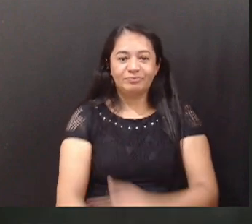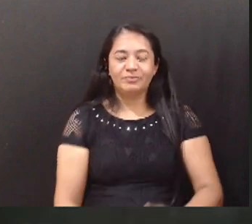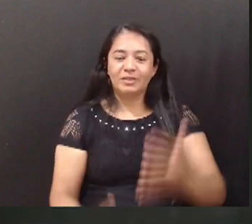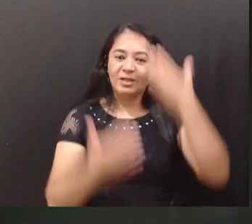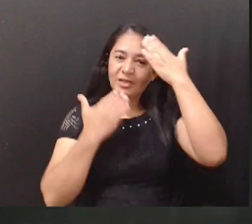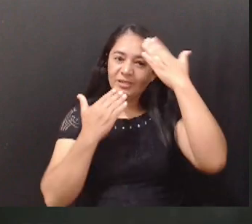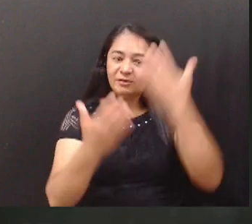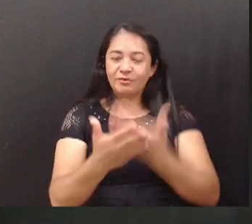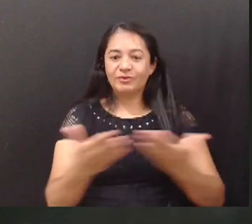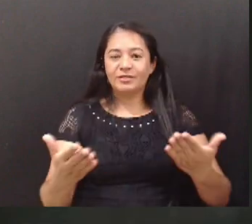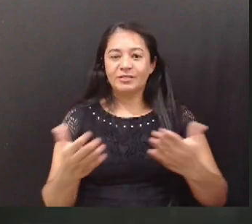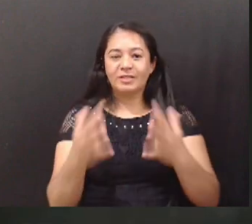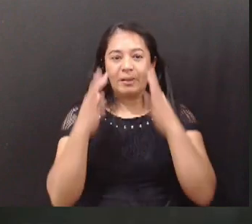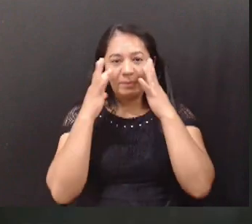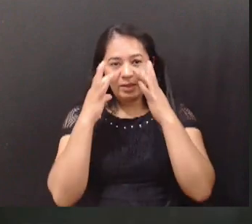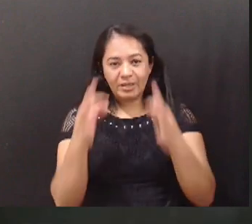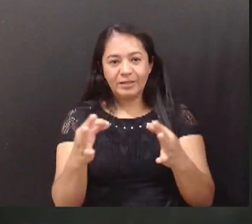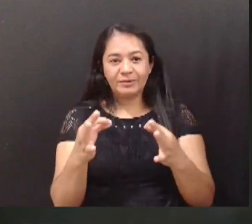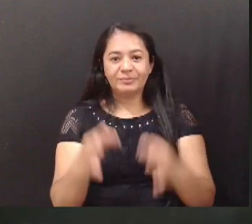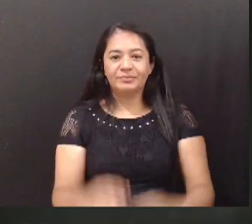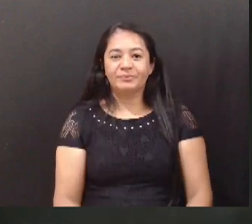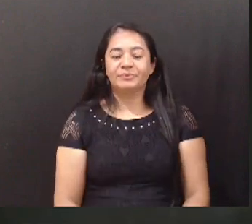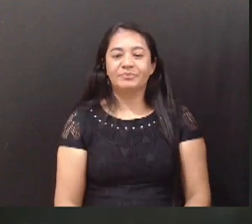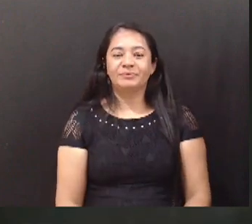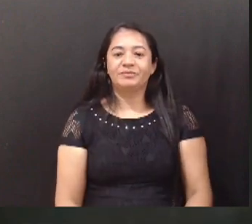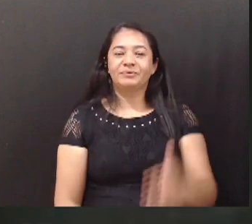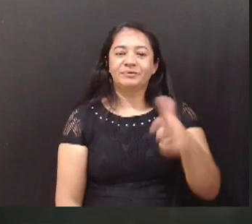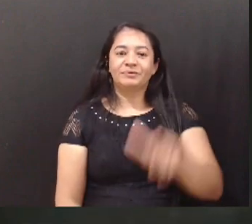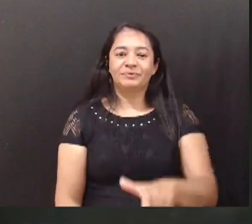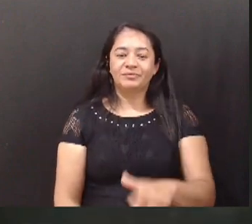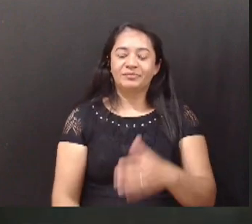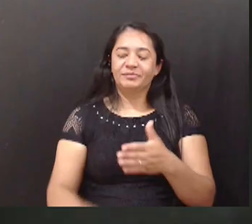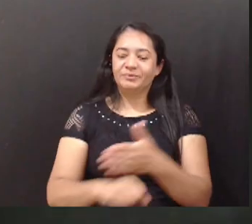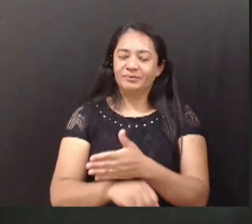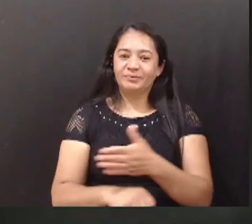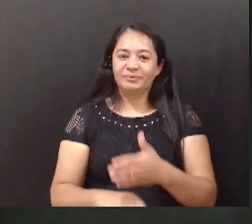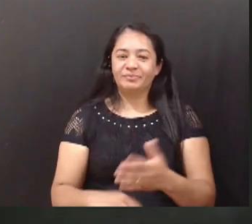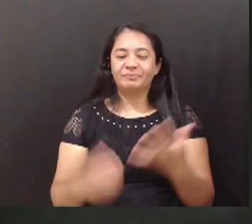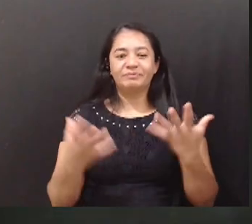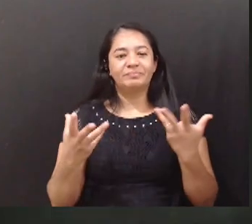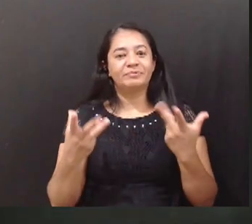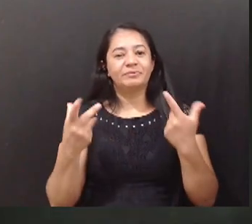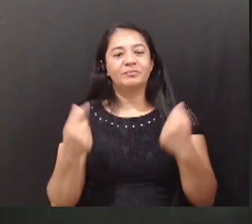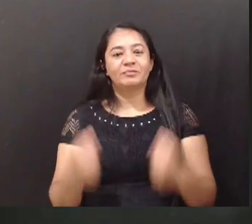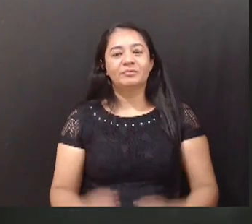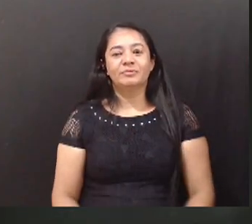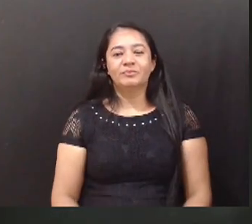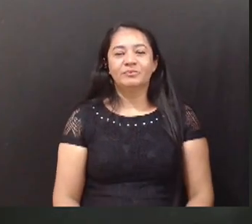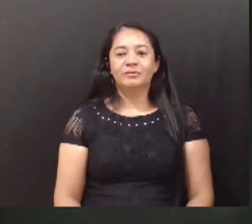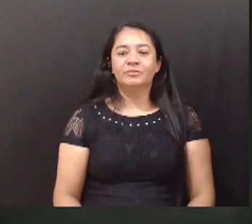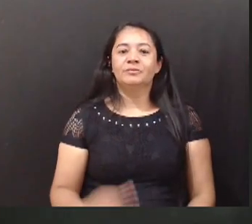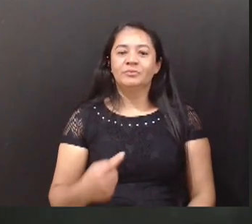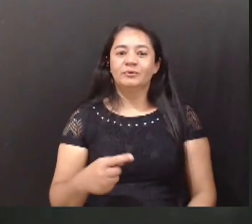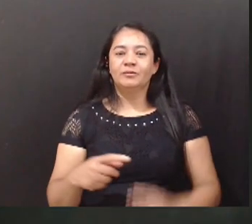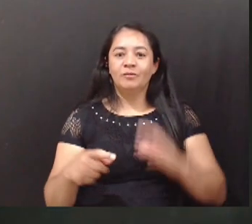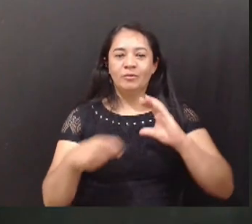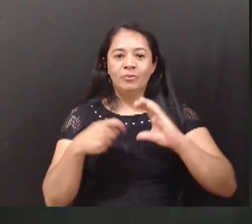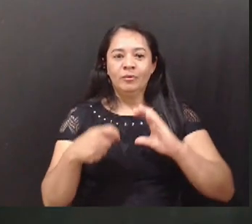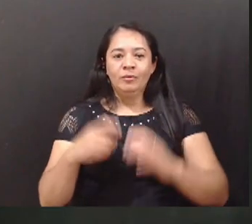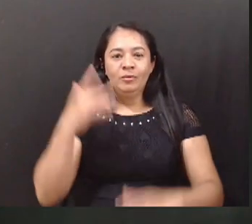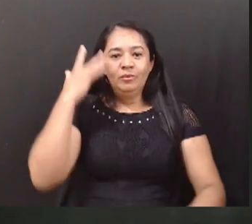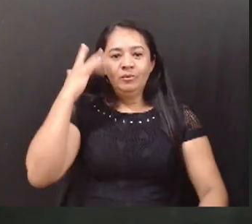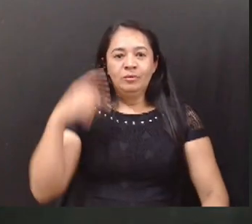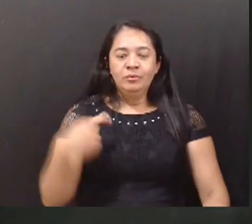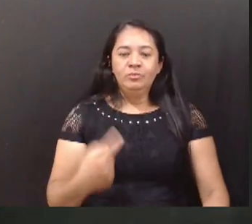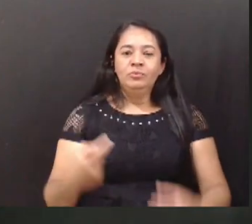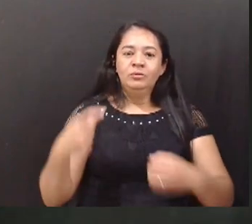pela companhia, a Yara mais uma vez pela participação brilhante aqui no nosso Estúdio Câmara, e amanhã a gente volta. Amanhã a